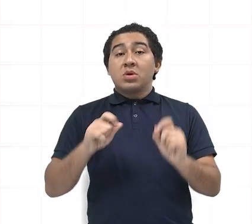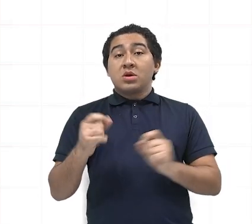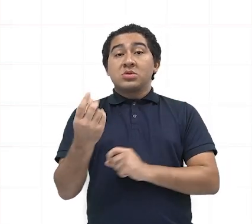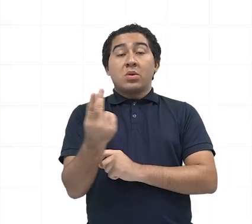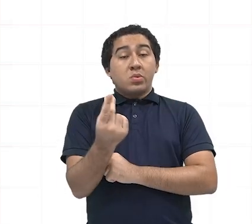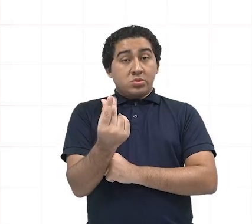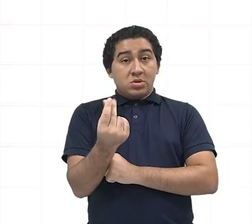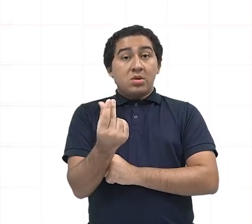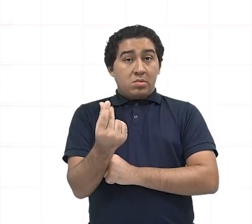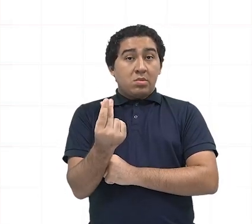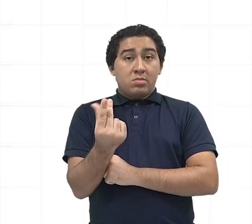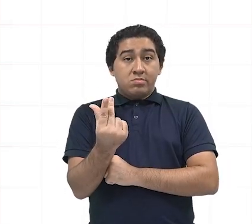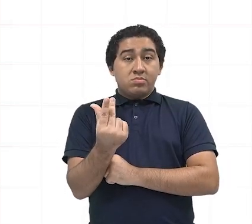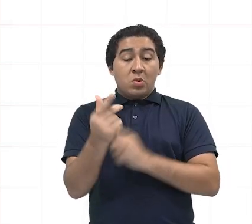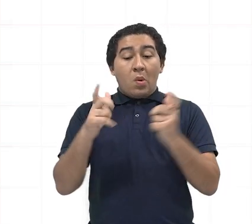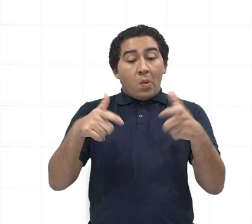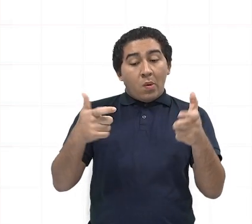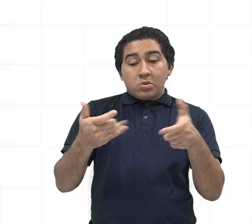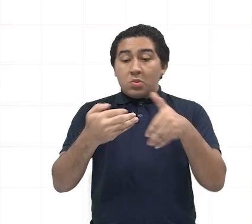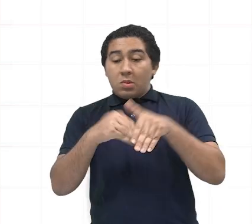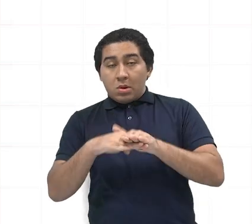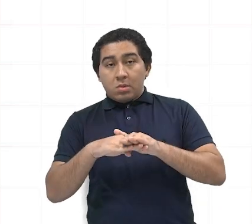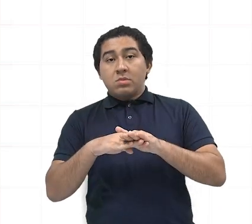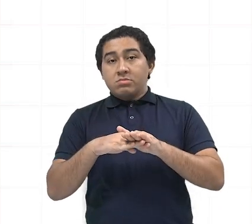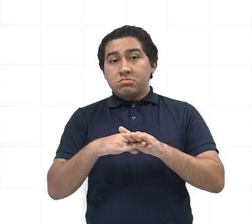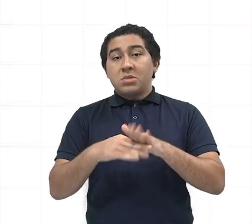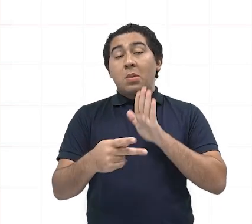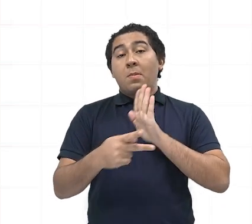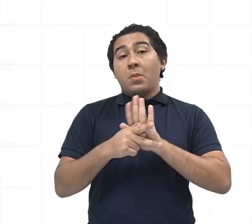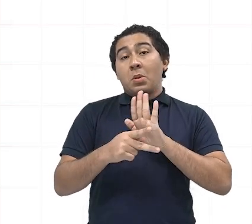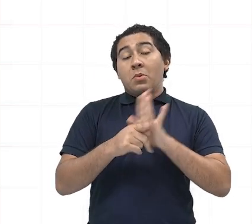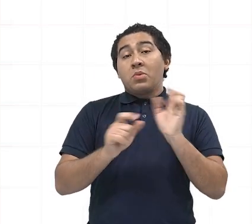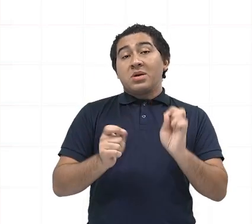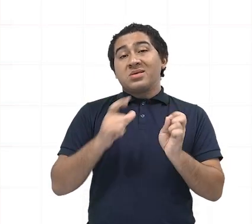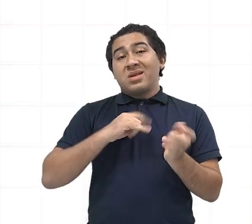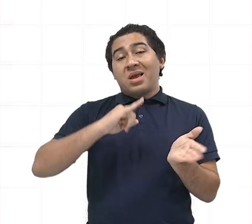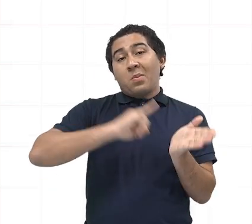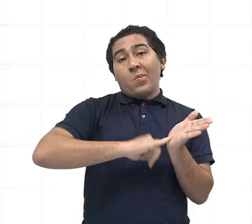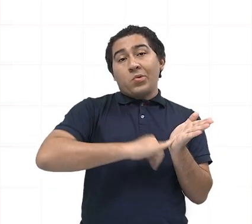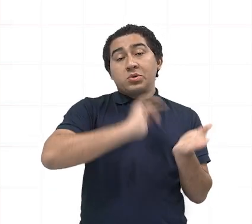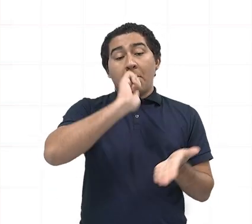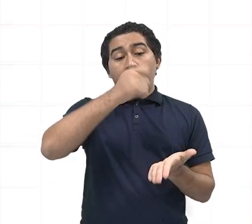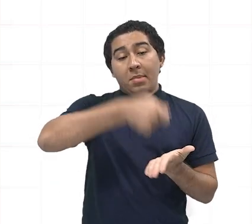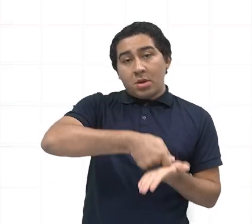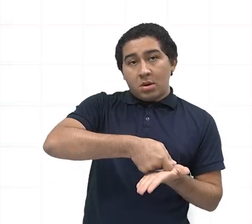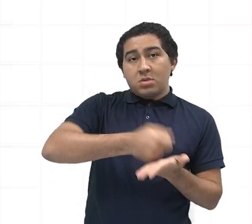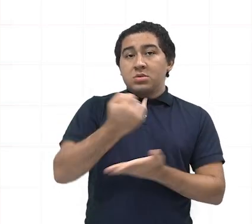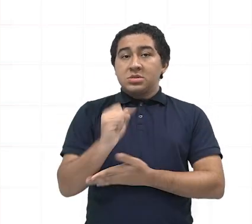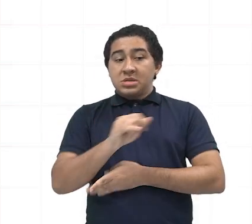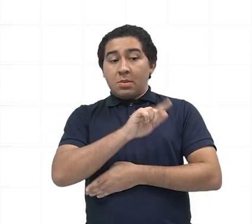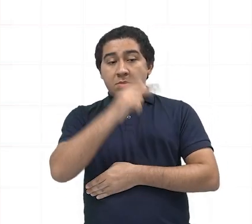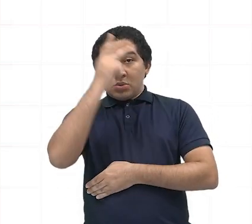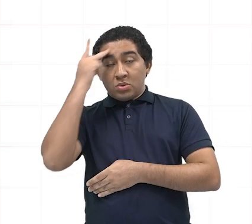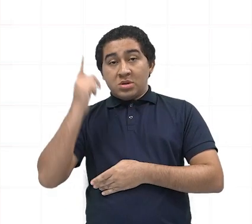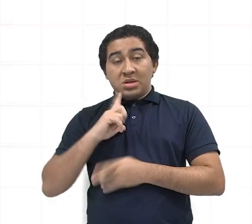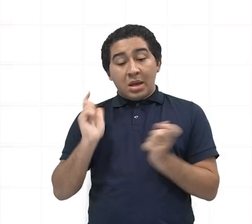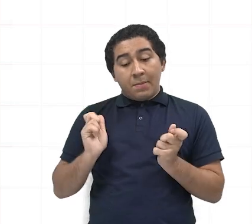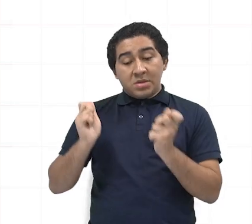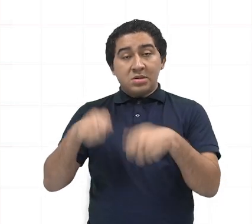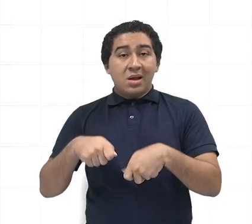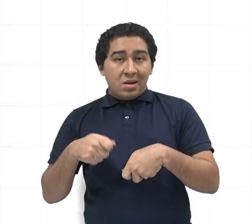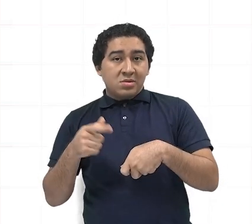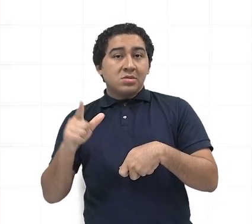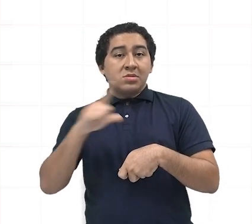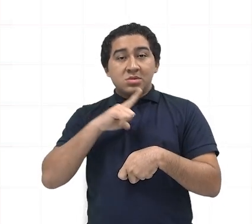de renda, certo? Através da questão do pagamento de impostos, se você tem condições de ter um negócio próprio